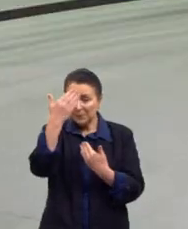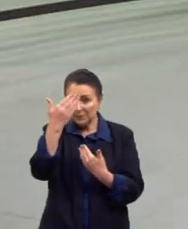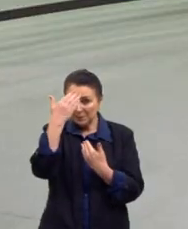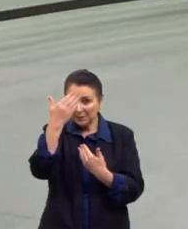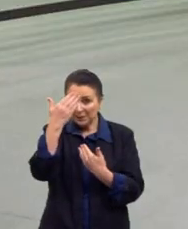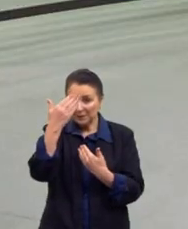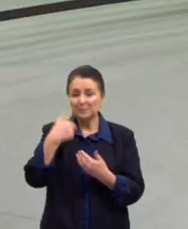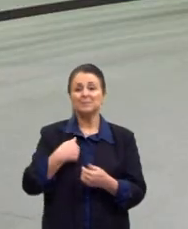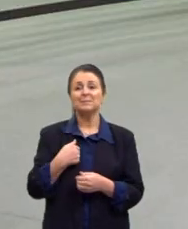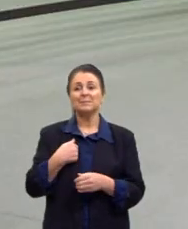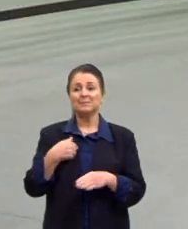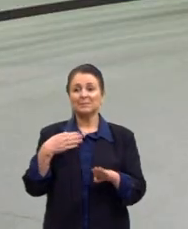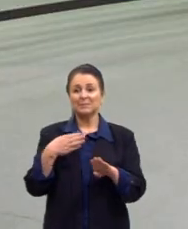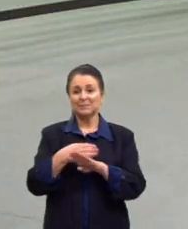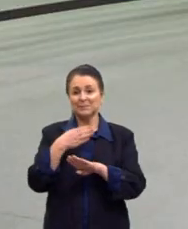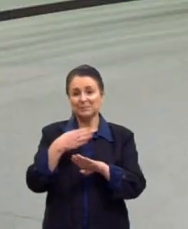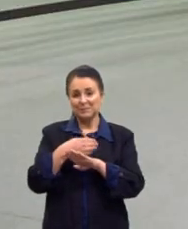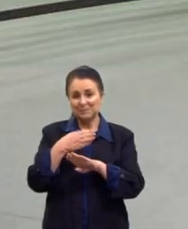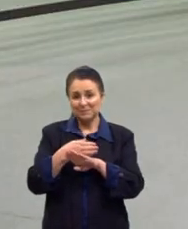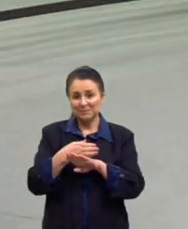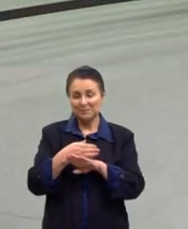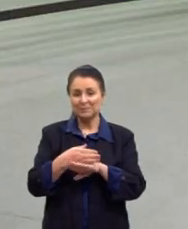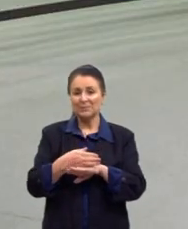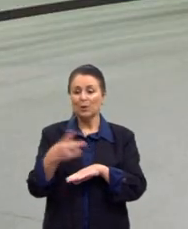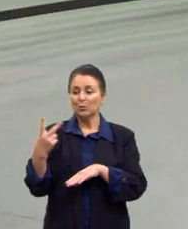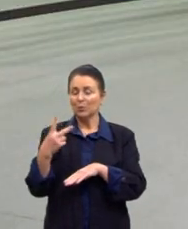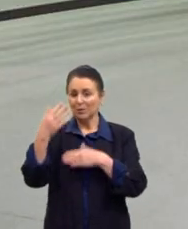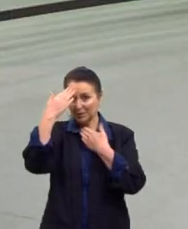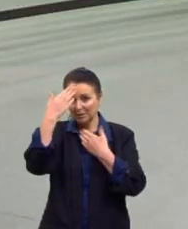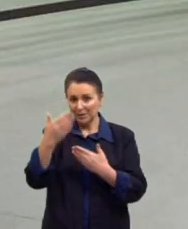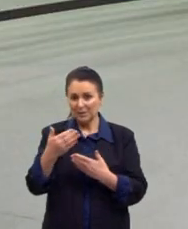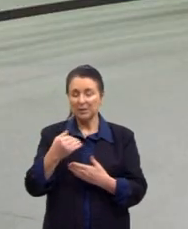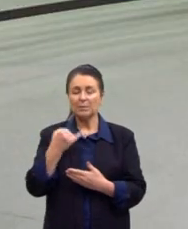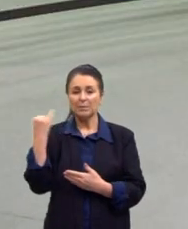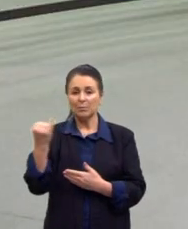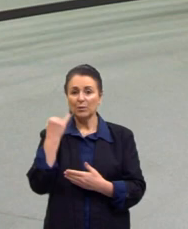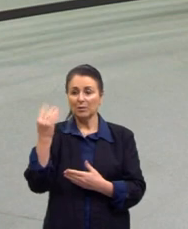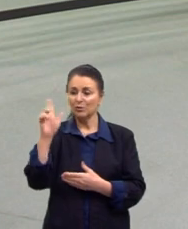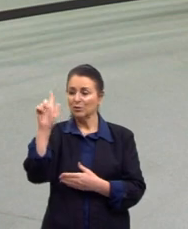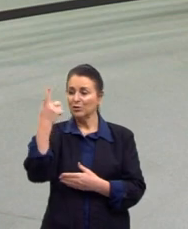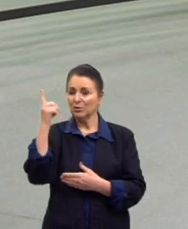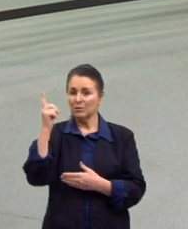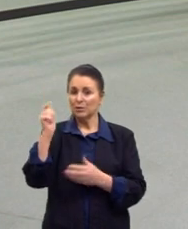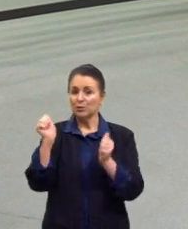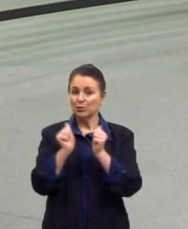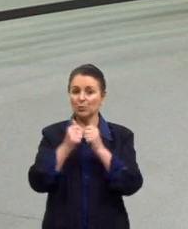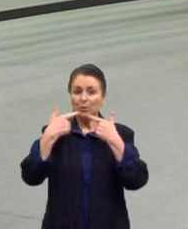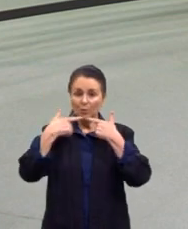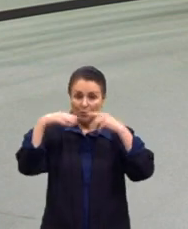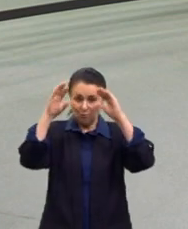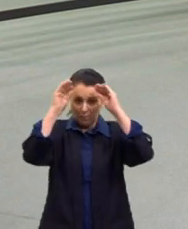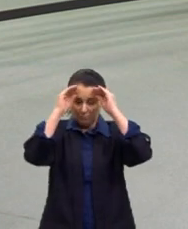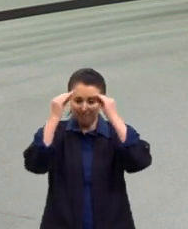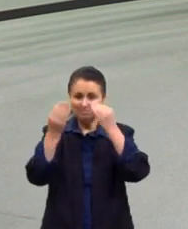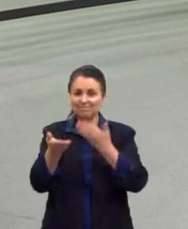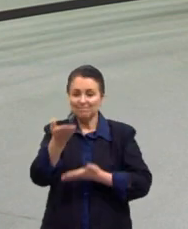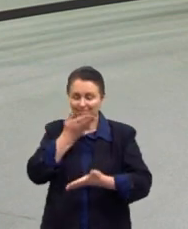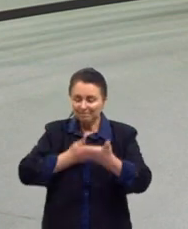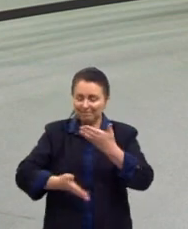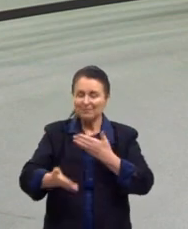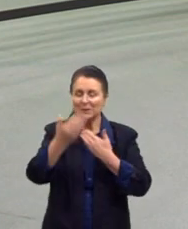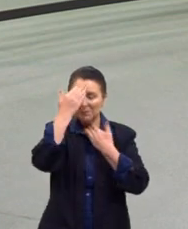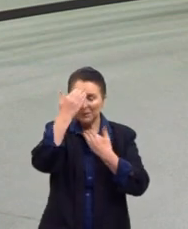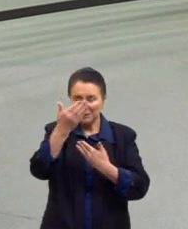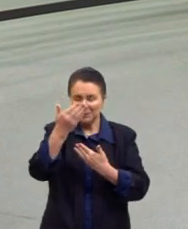pela participação professora é sempre rico né ver a geografia dentro com a linguagem a linguagem dentro da geografia Obrigado pessoal